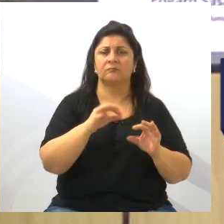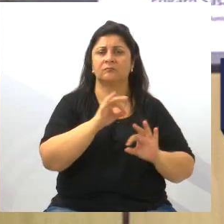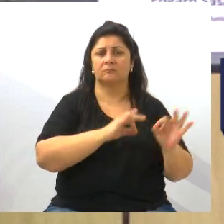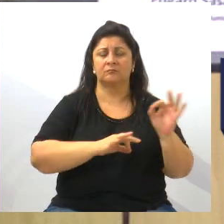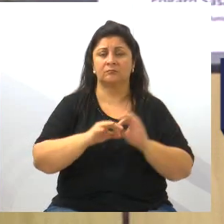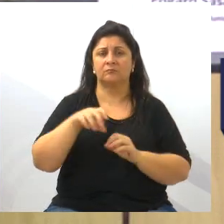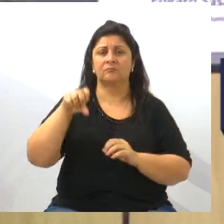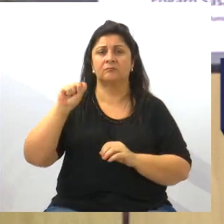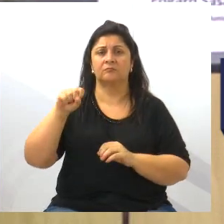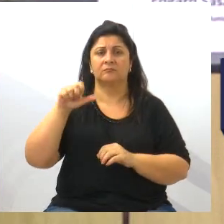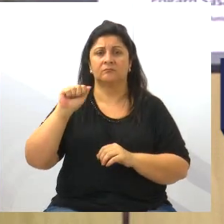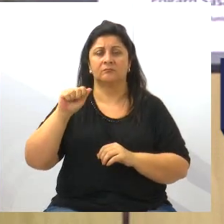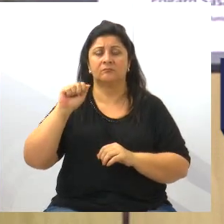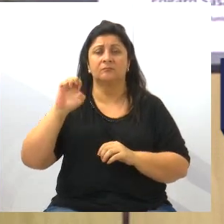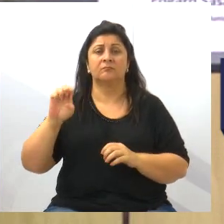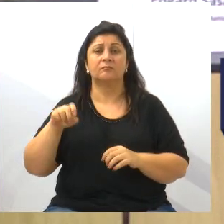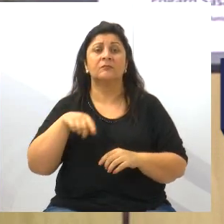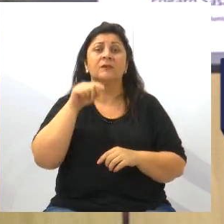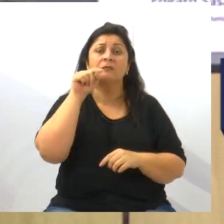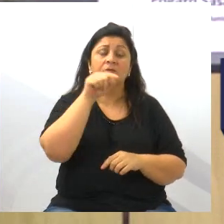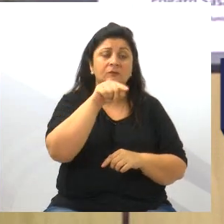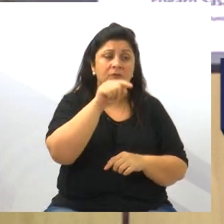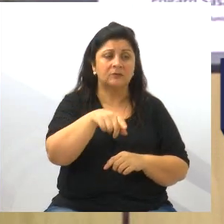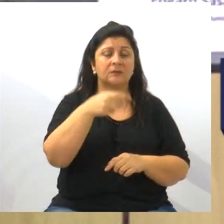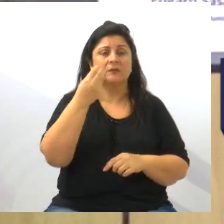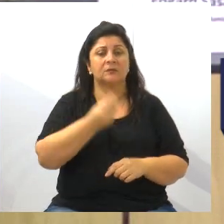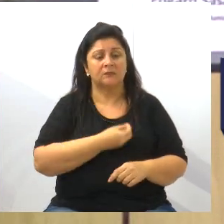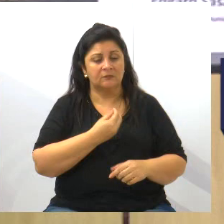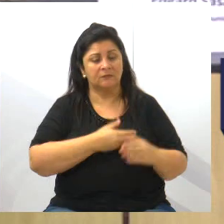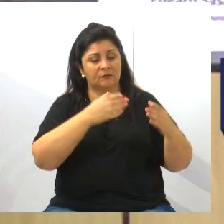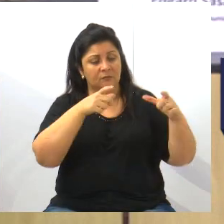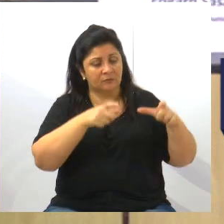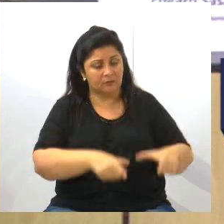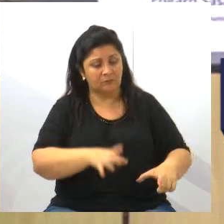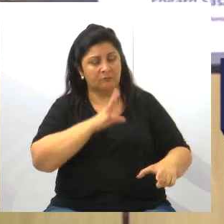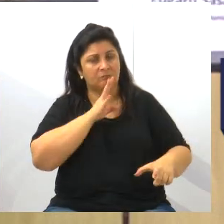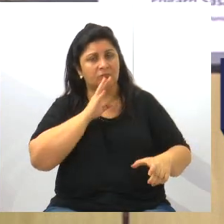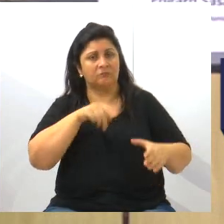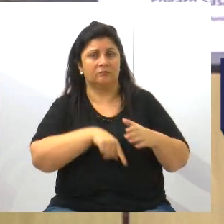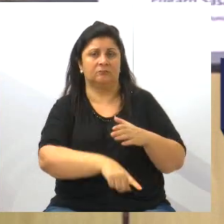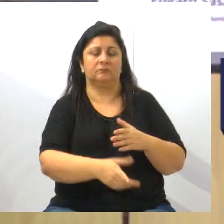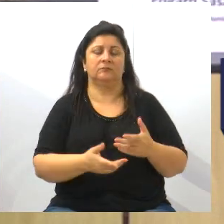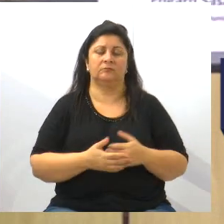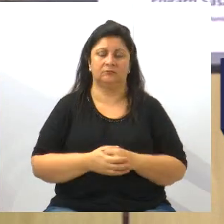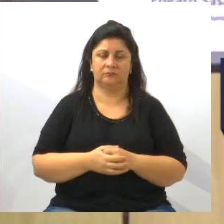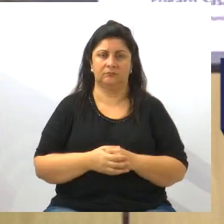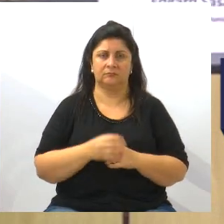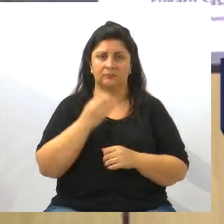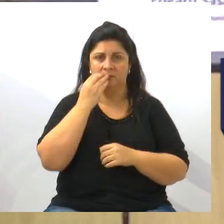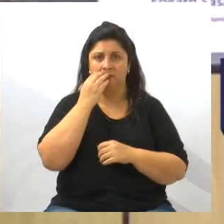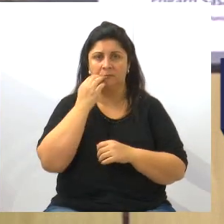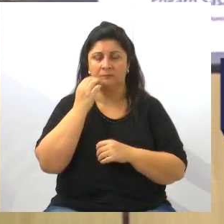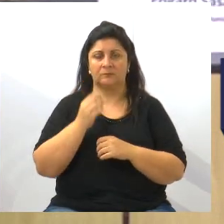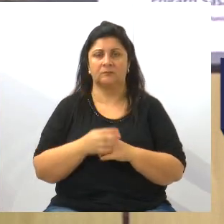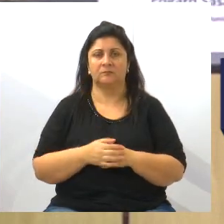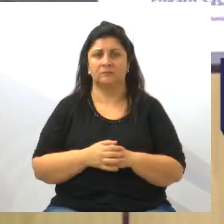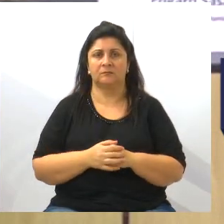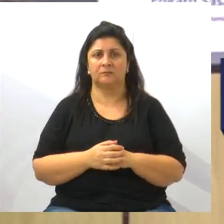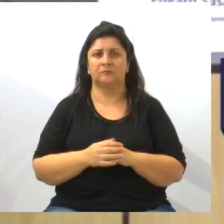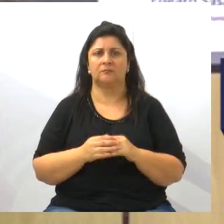que só vocês que vivem cada dia sabem muito bem o que é isso.